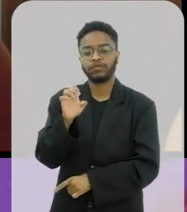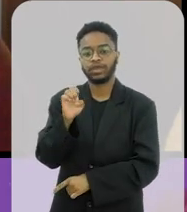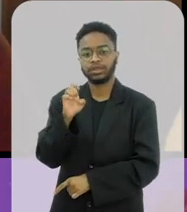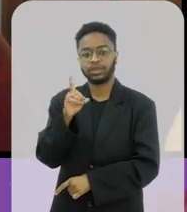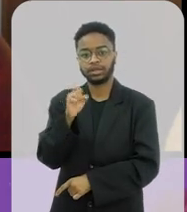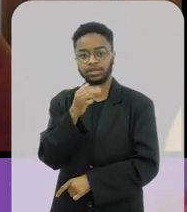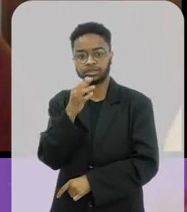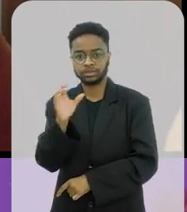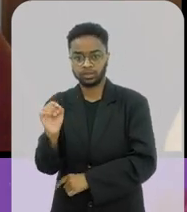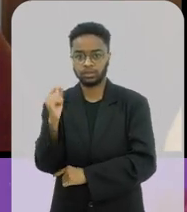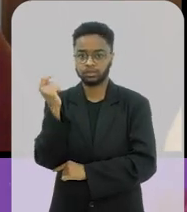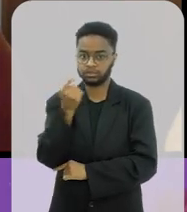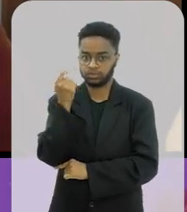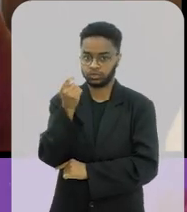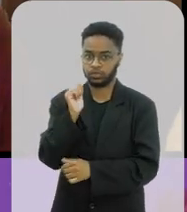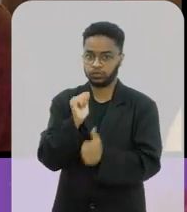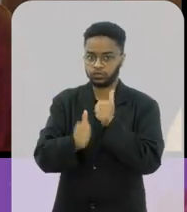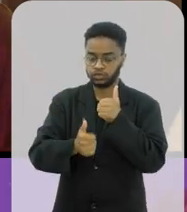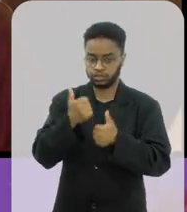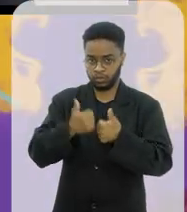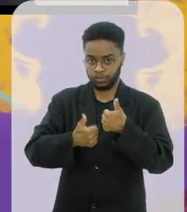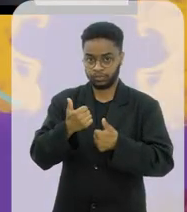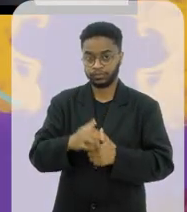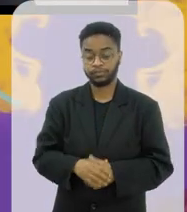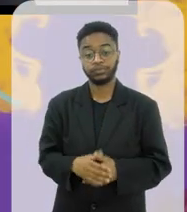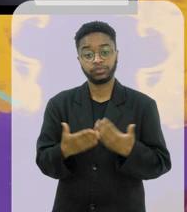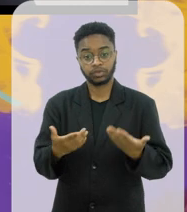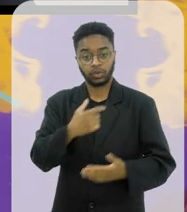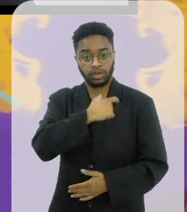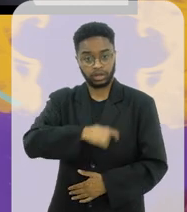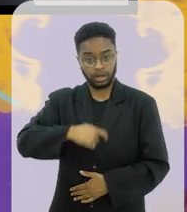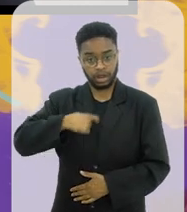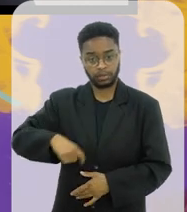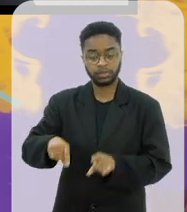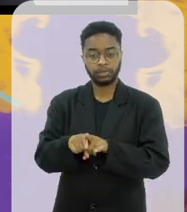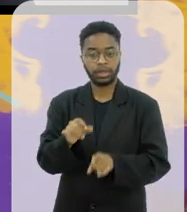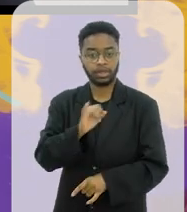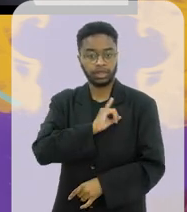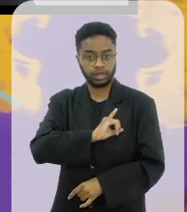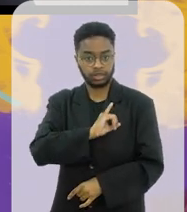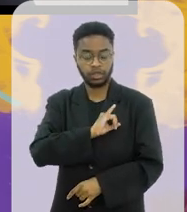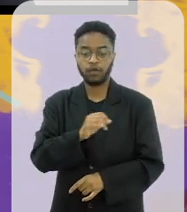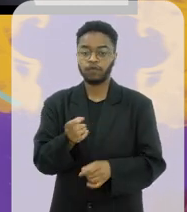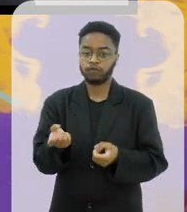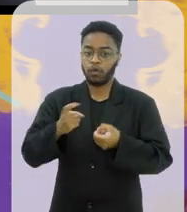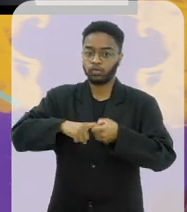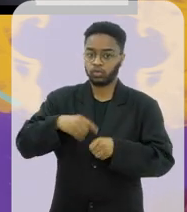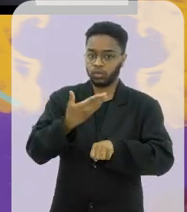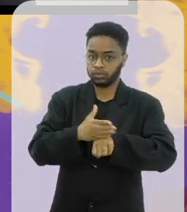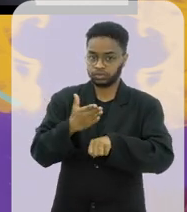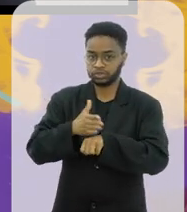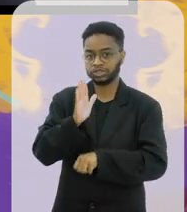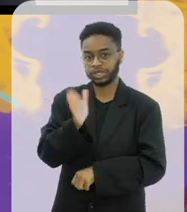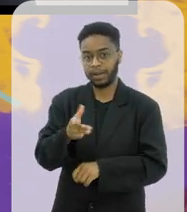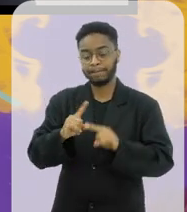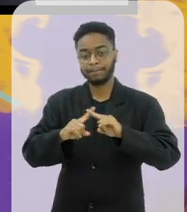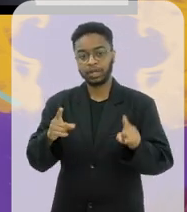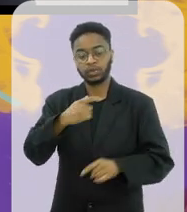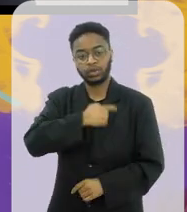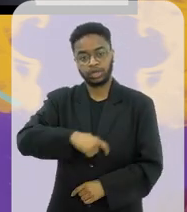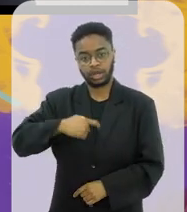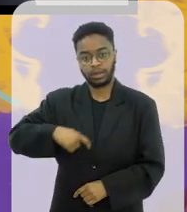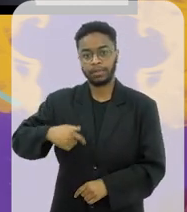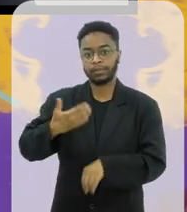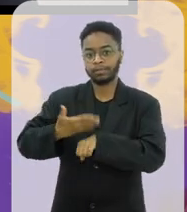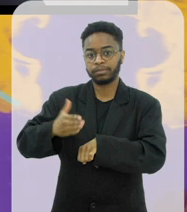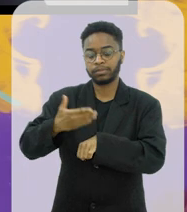Federação Gaúcha de Futebol. Sérgio, o Grêmio e o Inter já voltaram a treinar, sendo que o